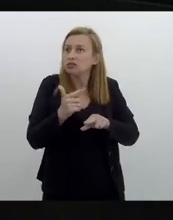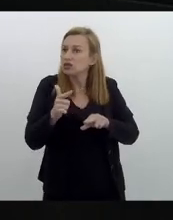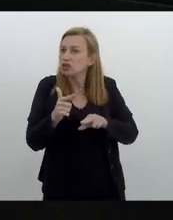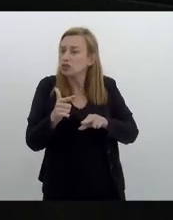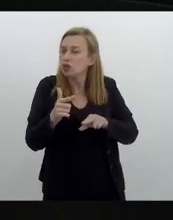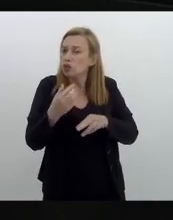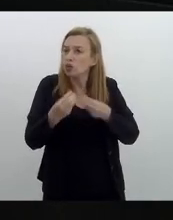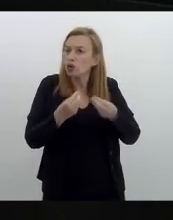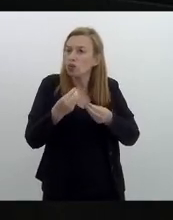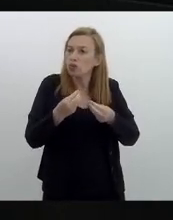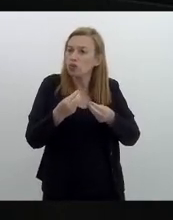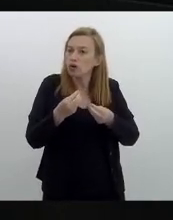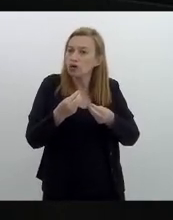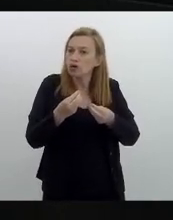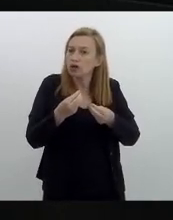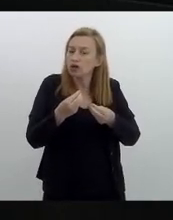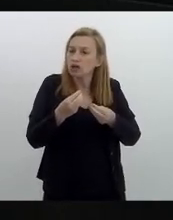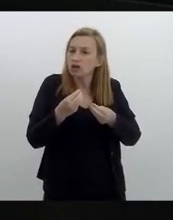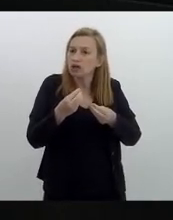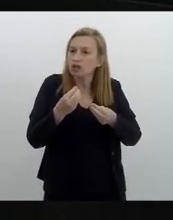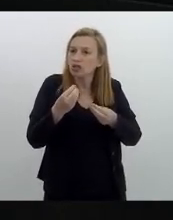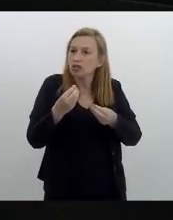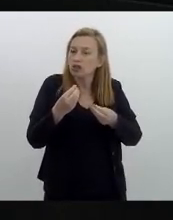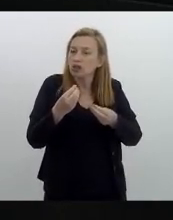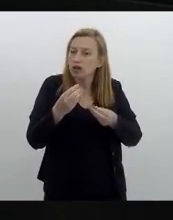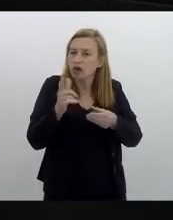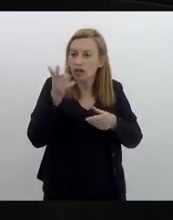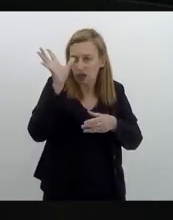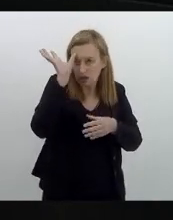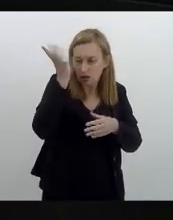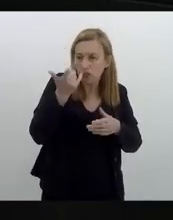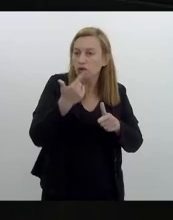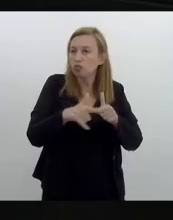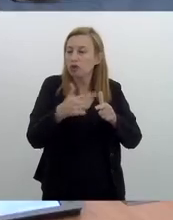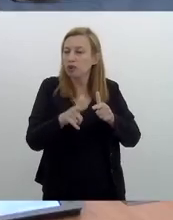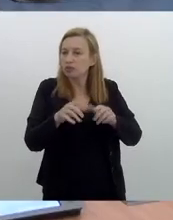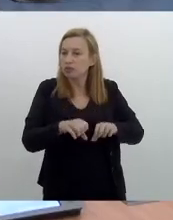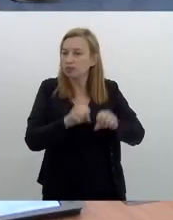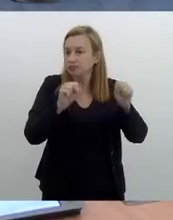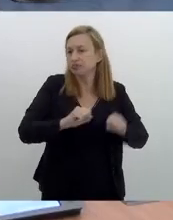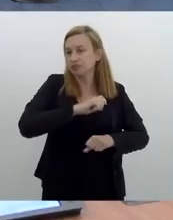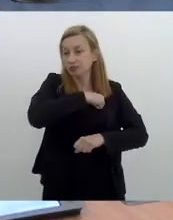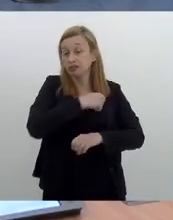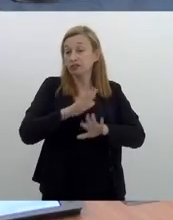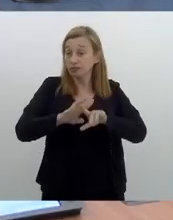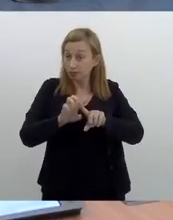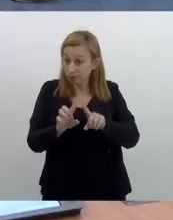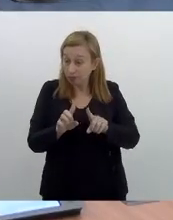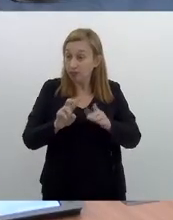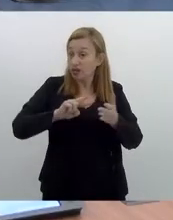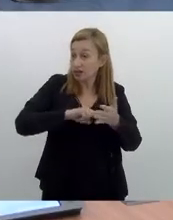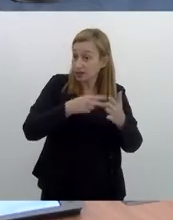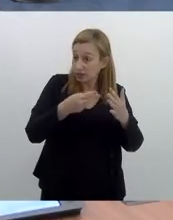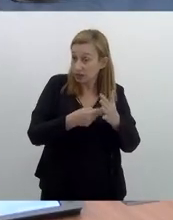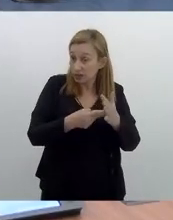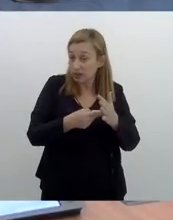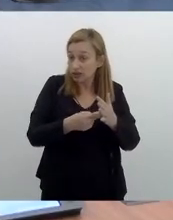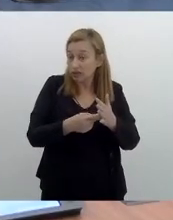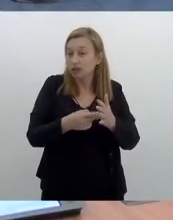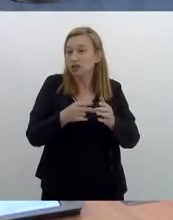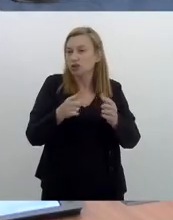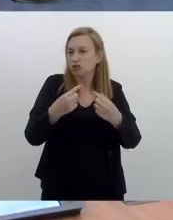vai conseguir Aderir Ao regime Esse é o problema Em nome do bom debate Ainda que nossas Interpretações Fossem convergentes Porque não são